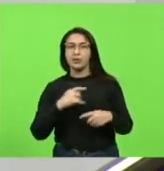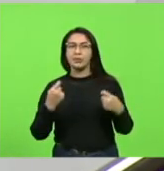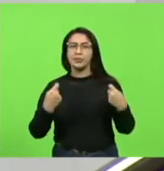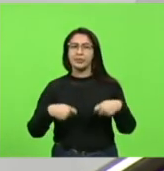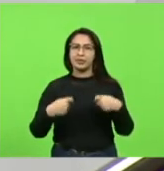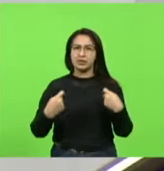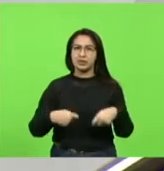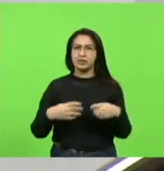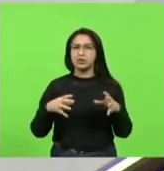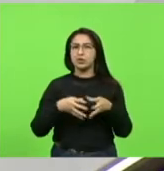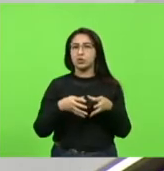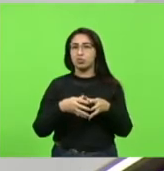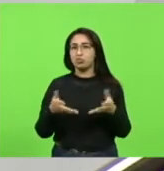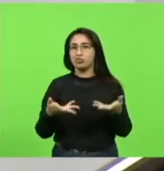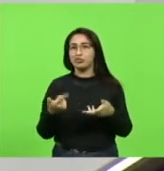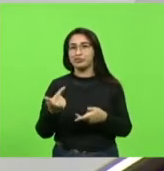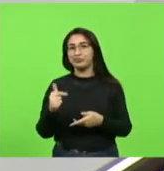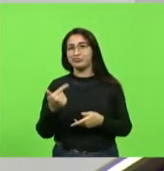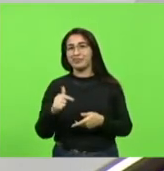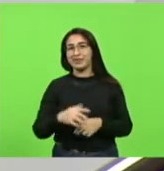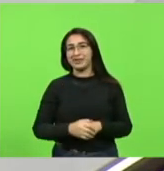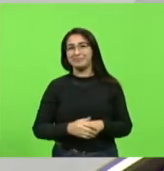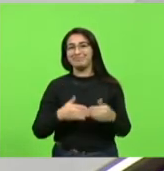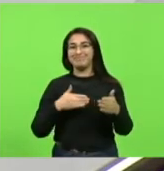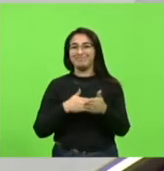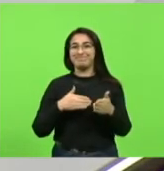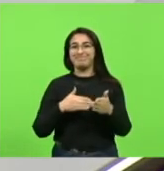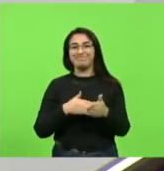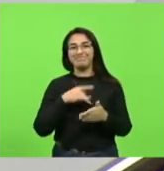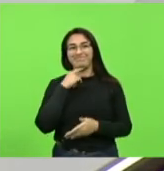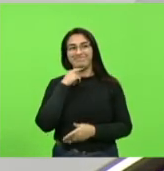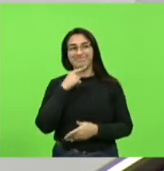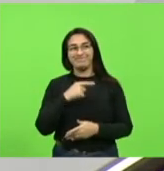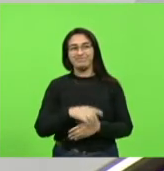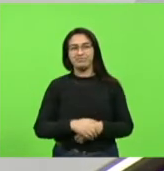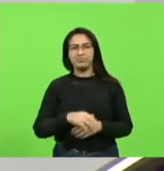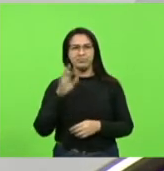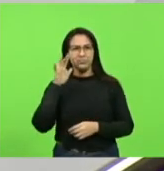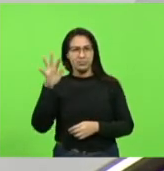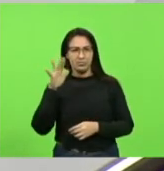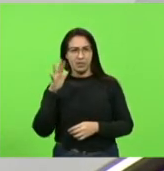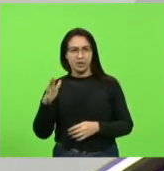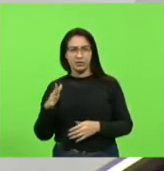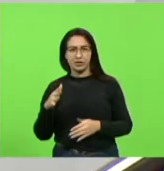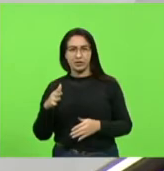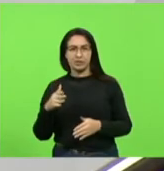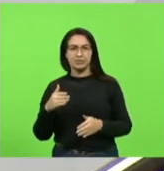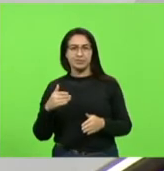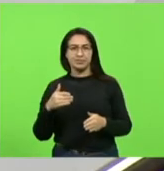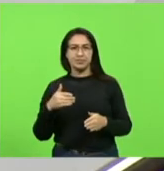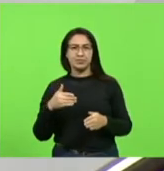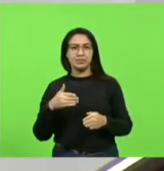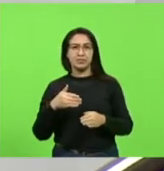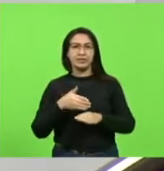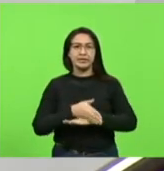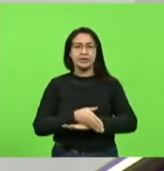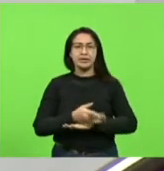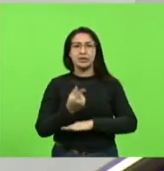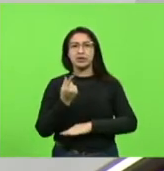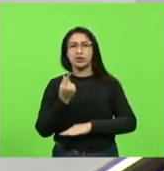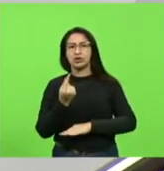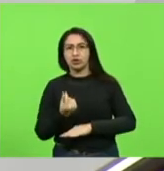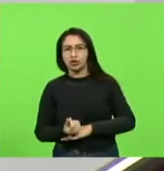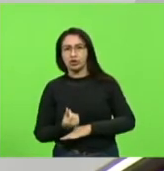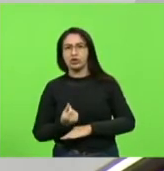tem. Então está travado. Então imagine, a hora que entra o dinheiro, até abrir a licitação,